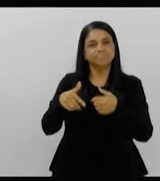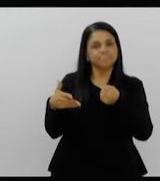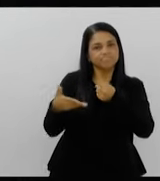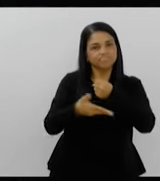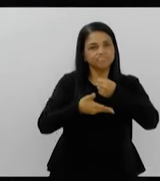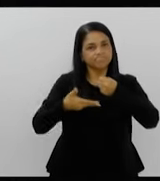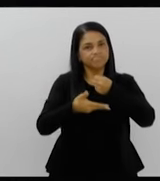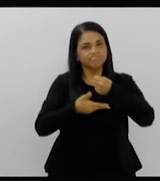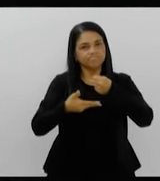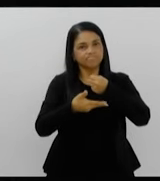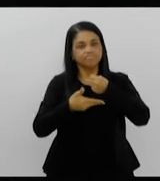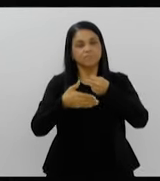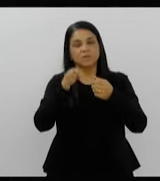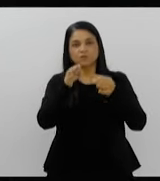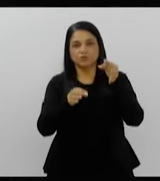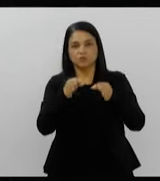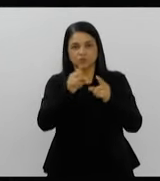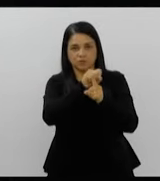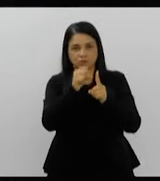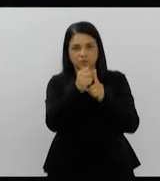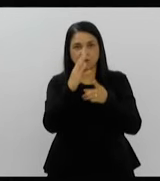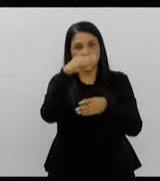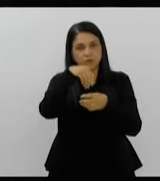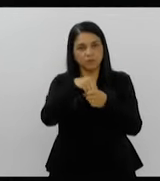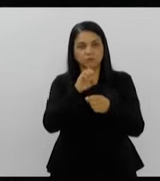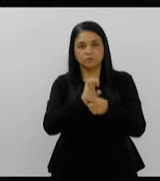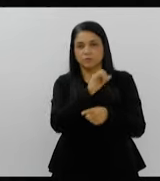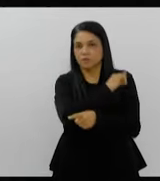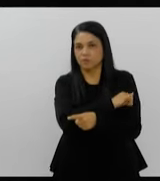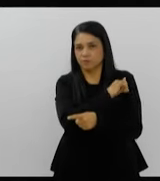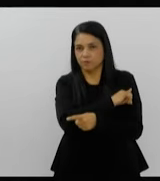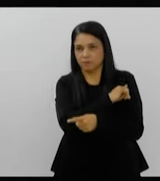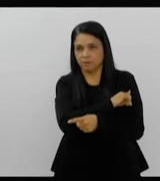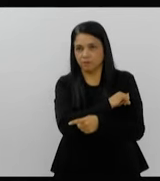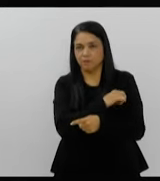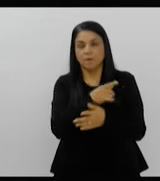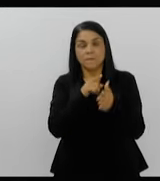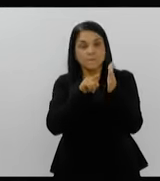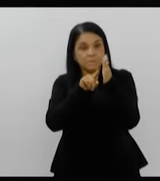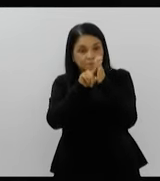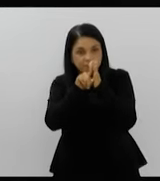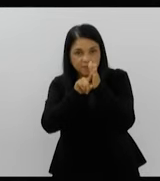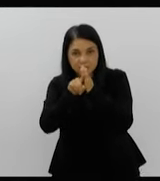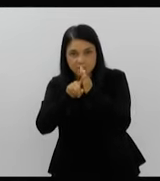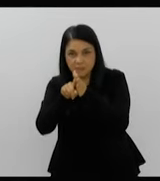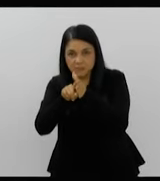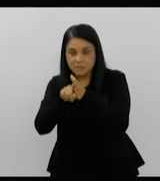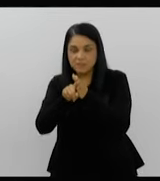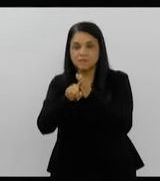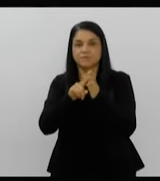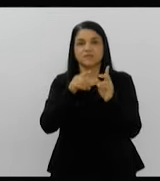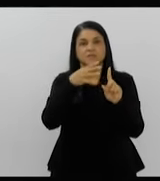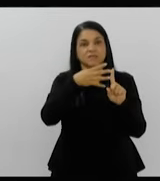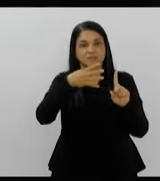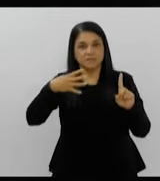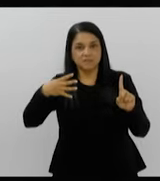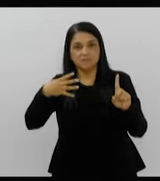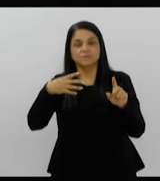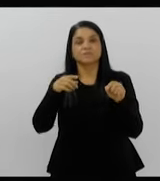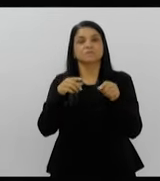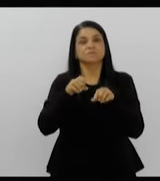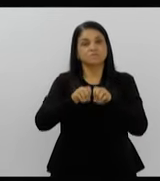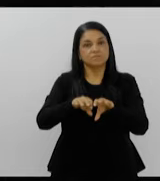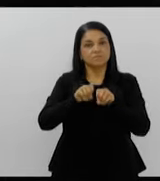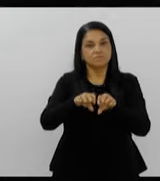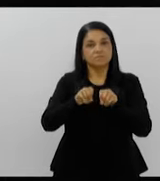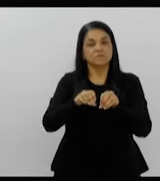de justiça social aqui no Estado do Rio de Janeiro. Pesquisa, ensino e extensão, articulada com as instituições